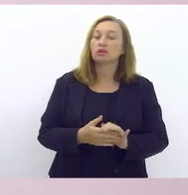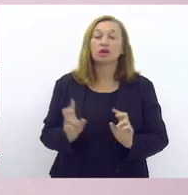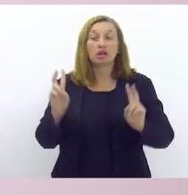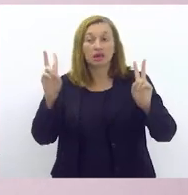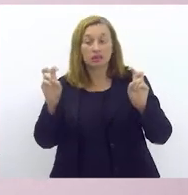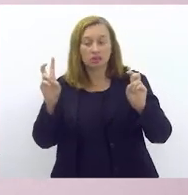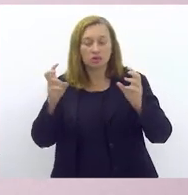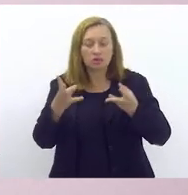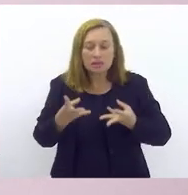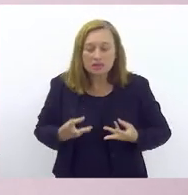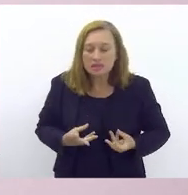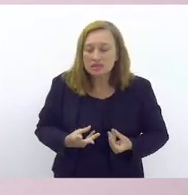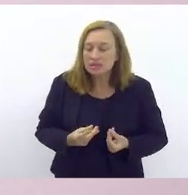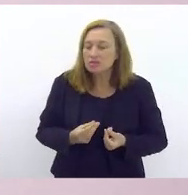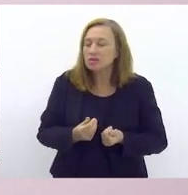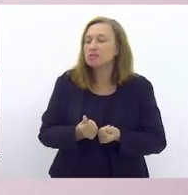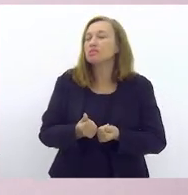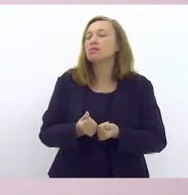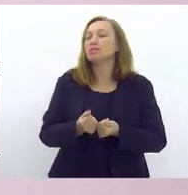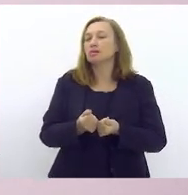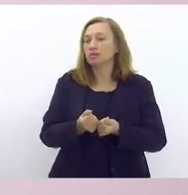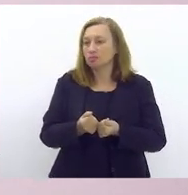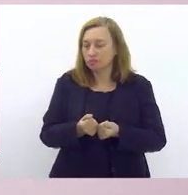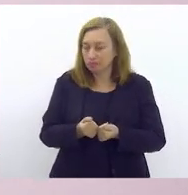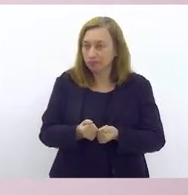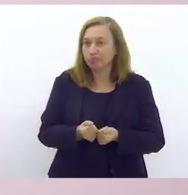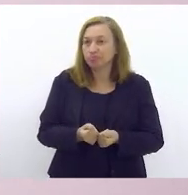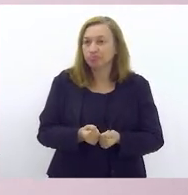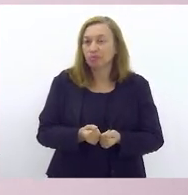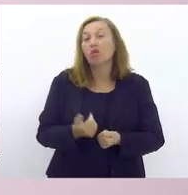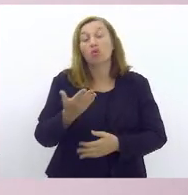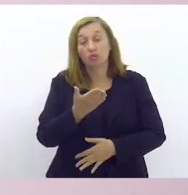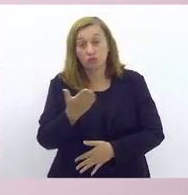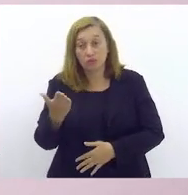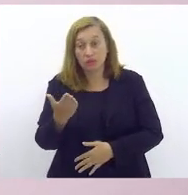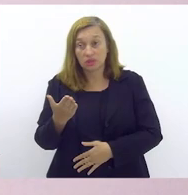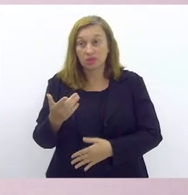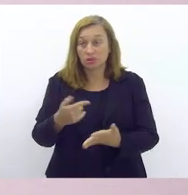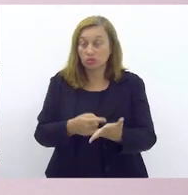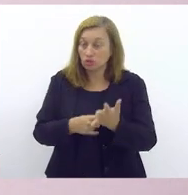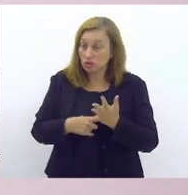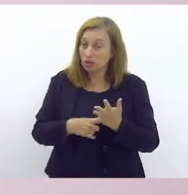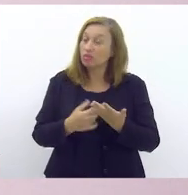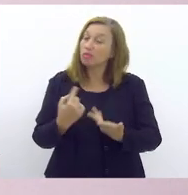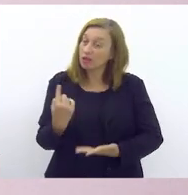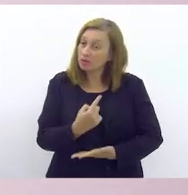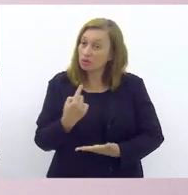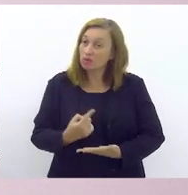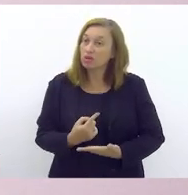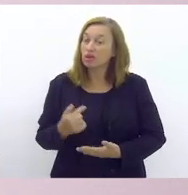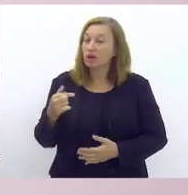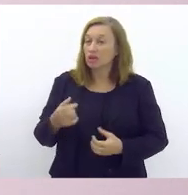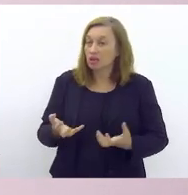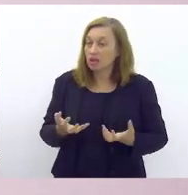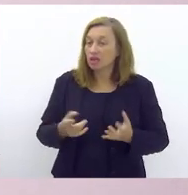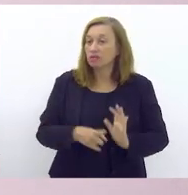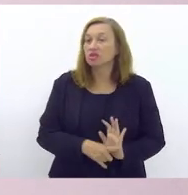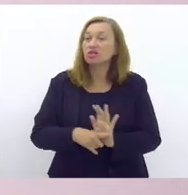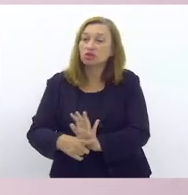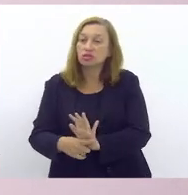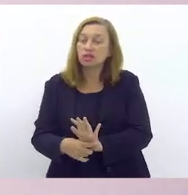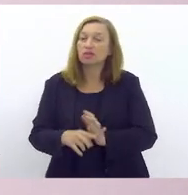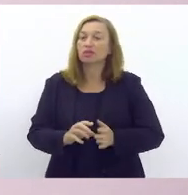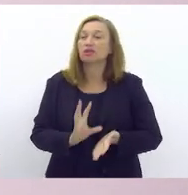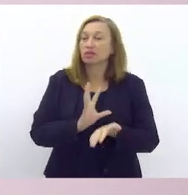questão delicada, muito, extremamente delicada, que vocês trouxeram aqui para a gente. A gente está aqui para ajudar. E sobre